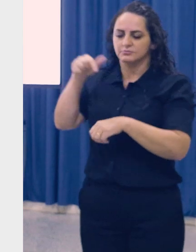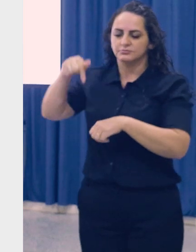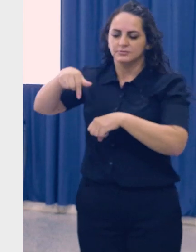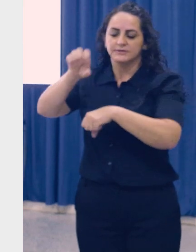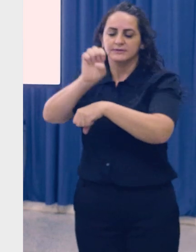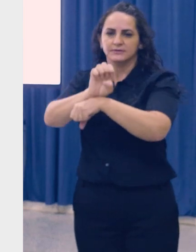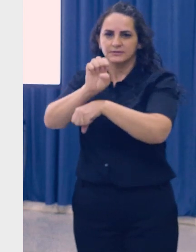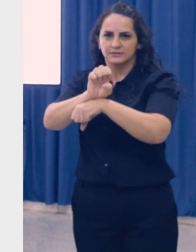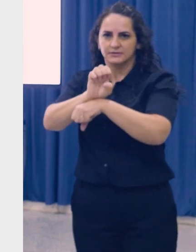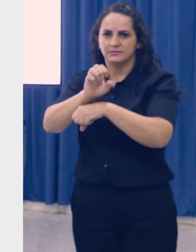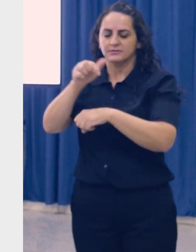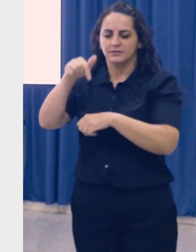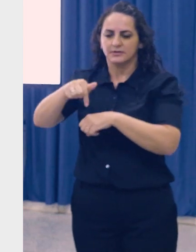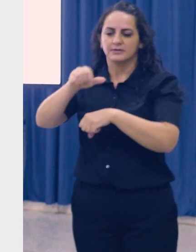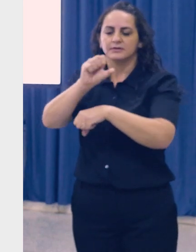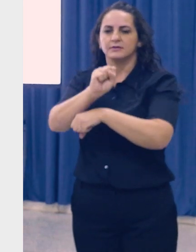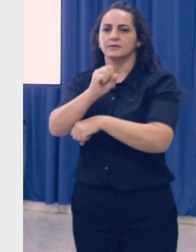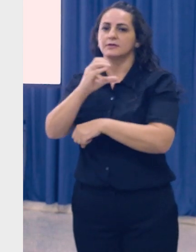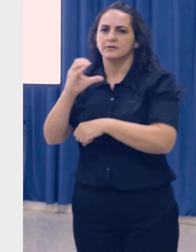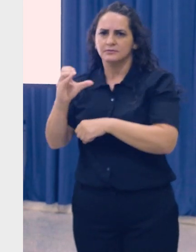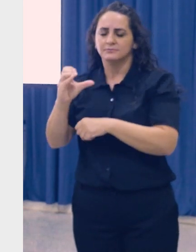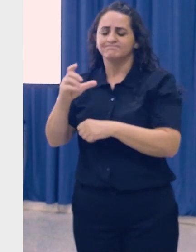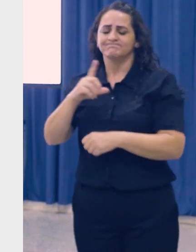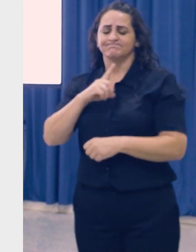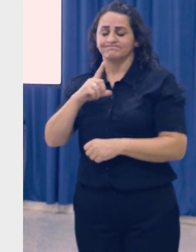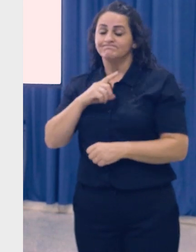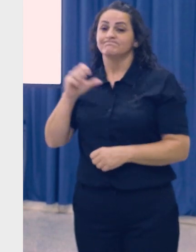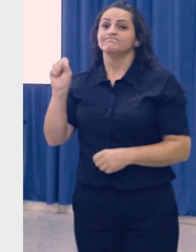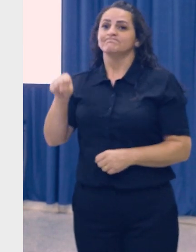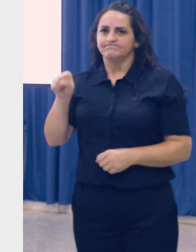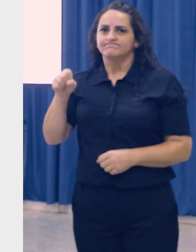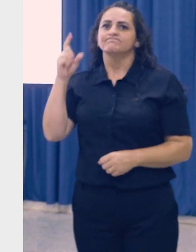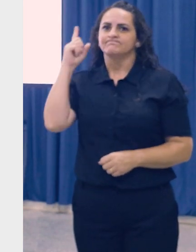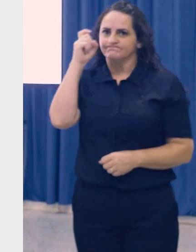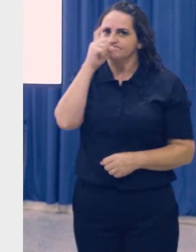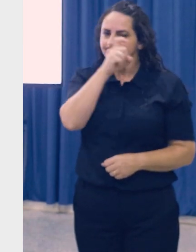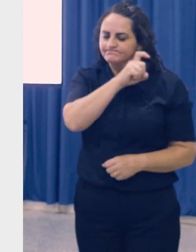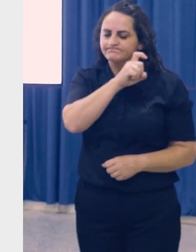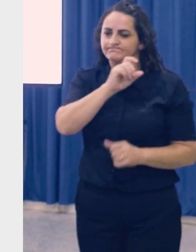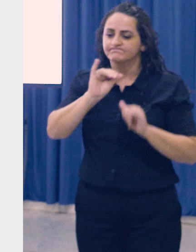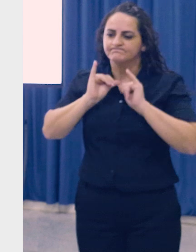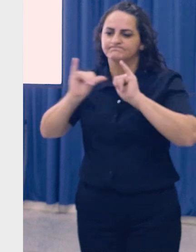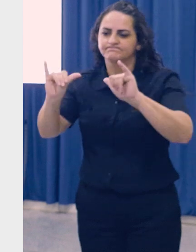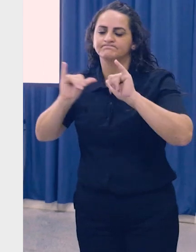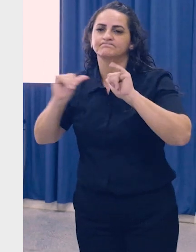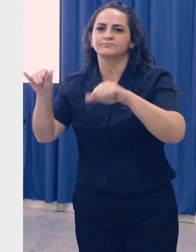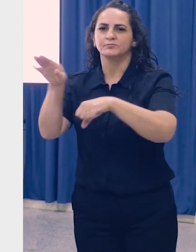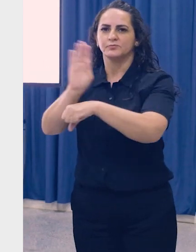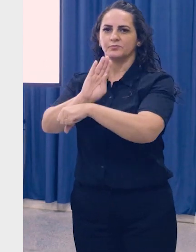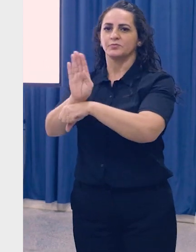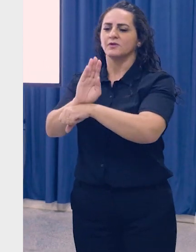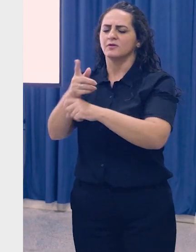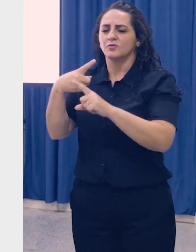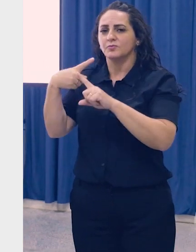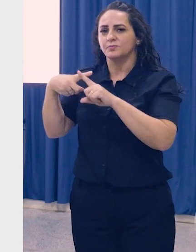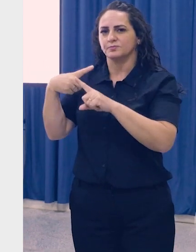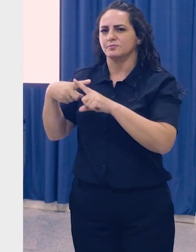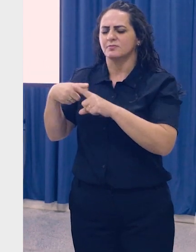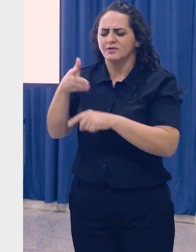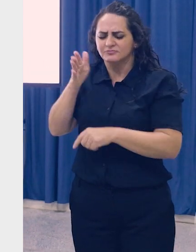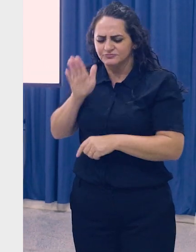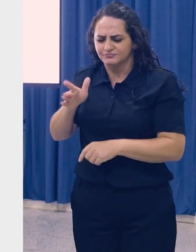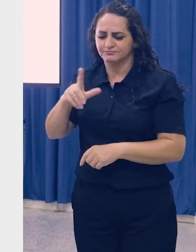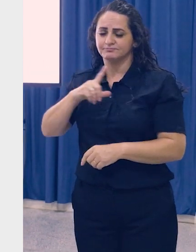Catarina, essa dificuldade em divulgar o filme, justamente porque a gente já